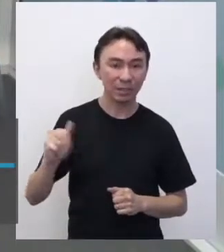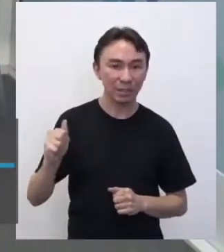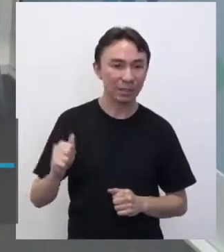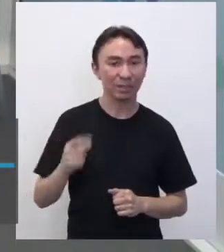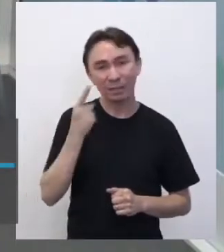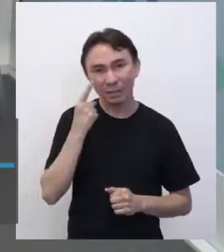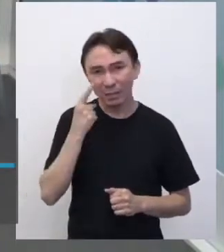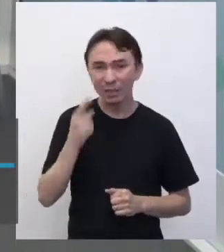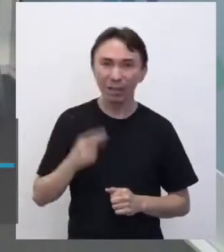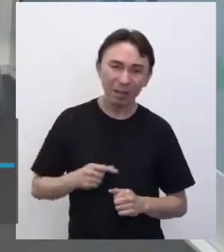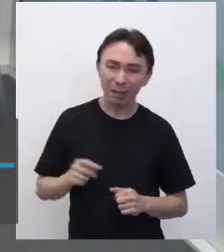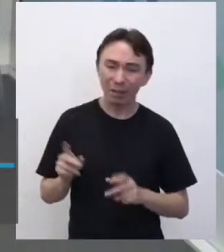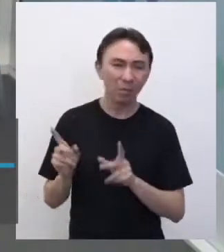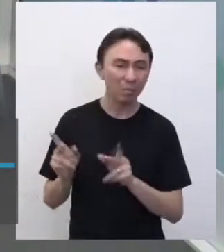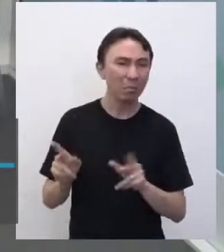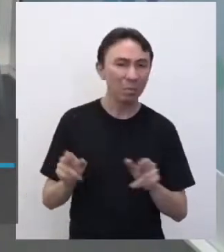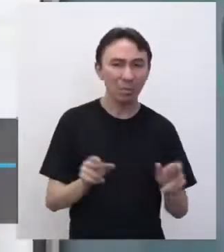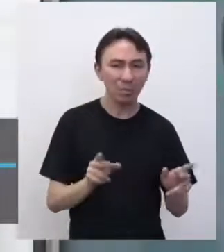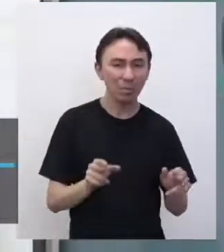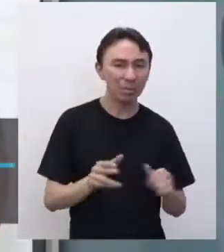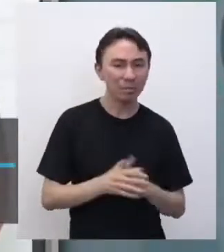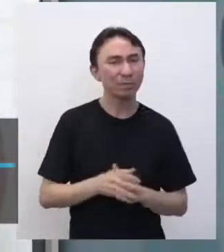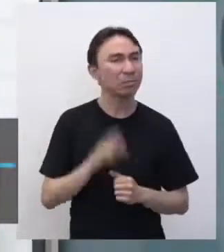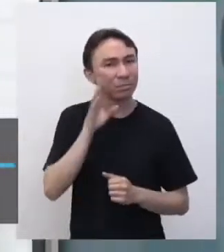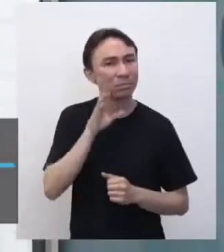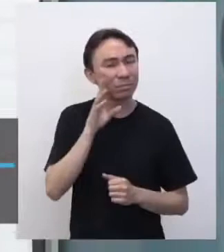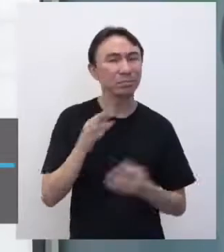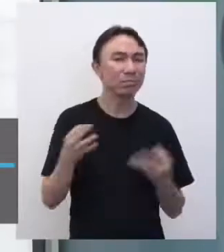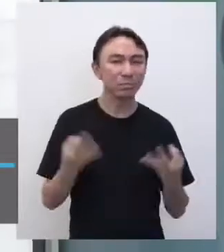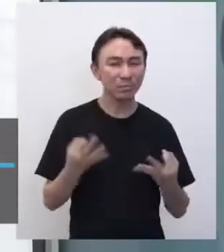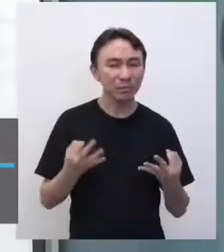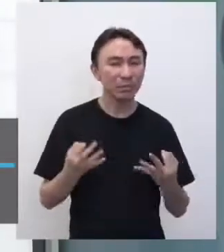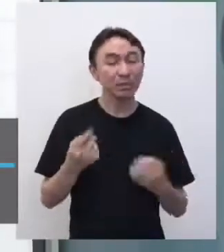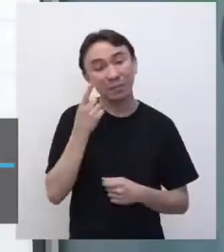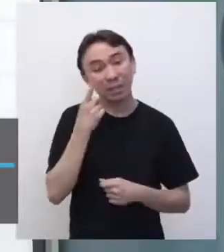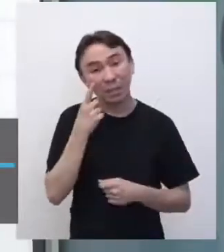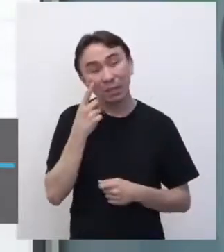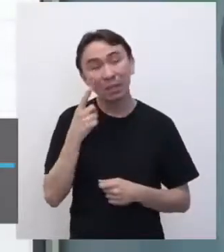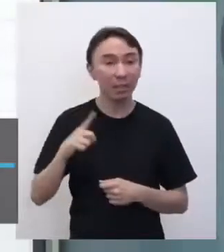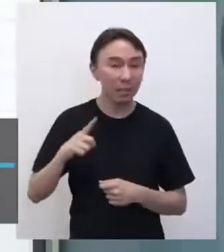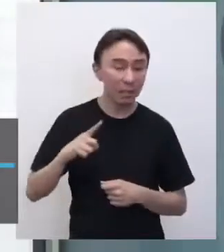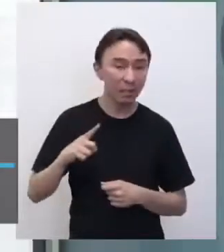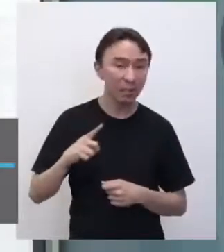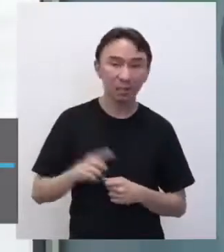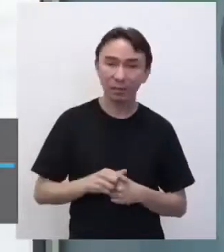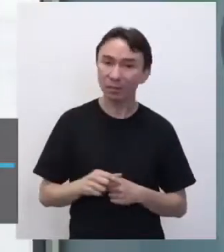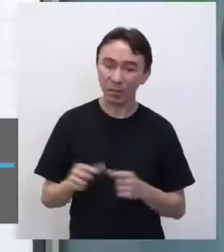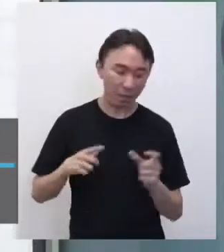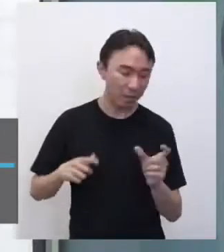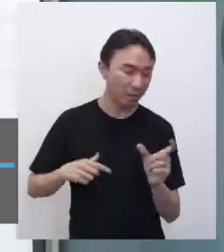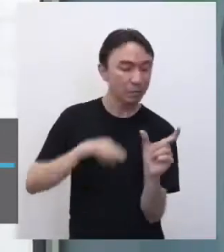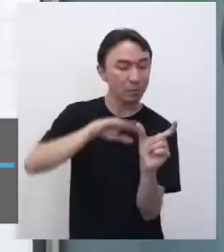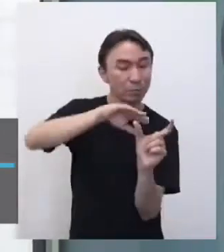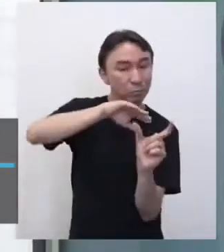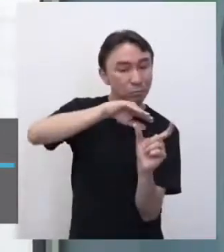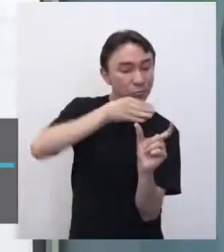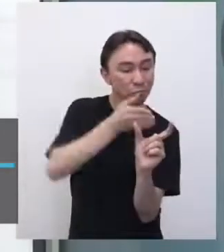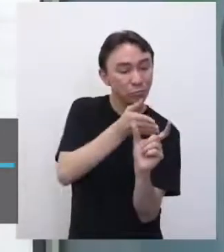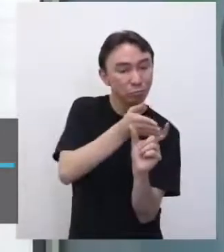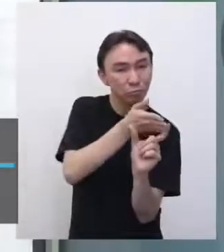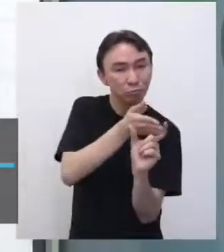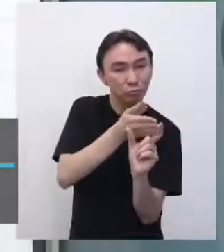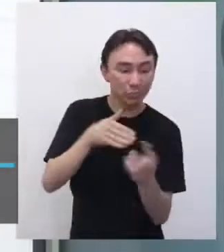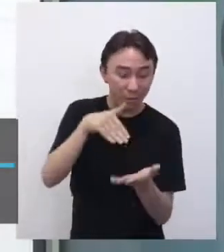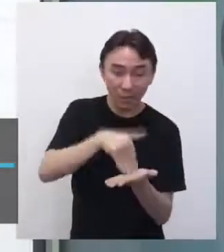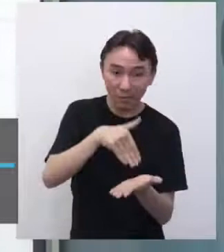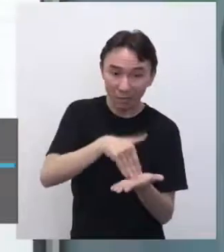as mesmas, João. Legal, perfeito. Conseguiram encontrar aí e notar que existem esses sufixos, ou seja, partículazinhas que eu acrescentei